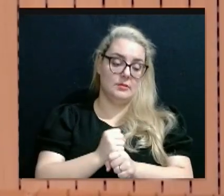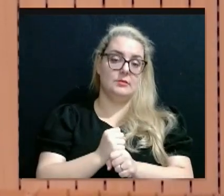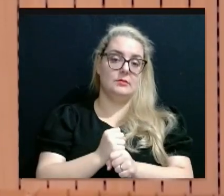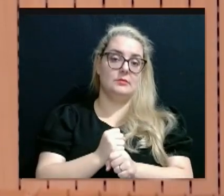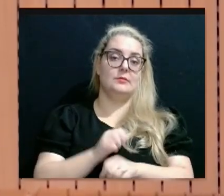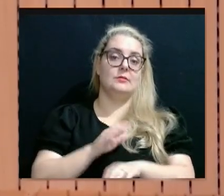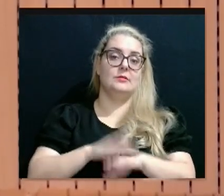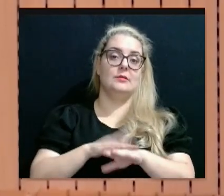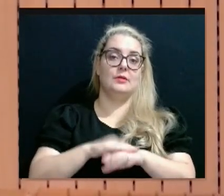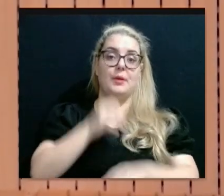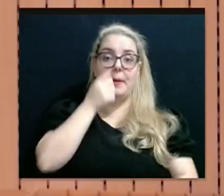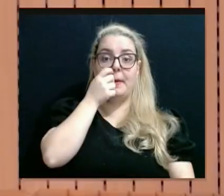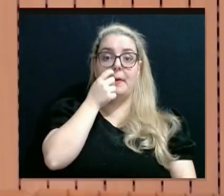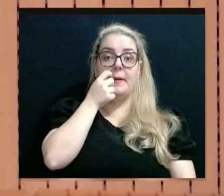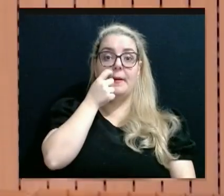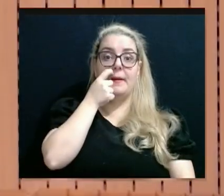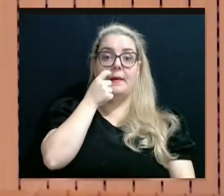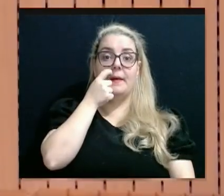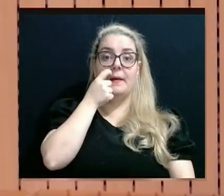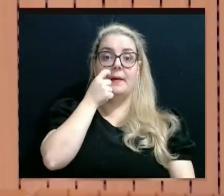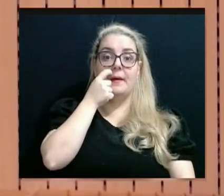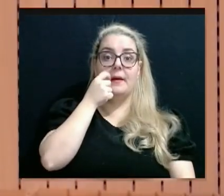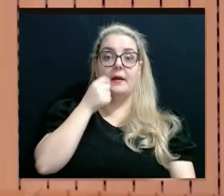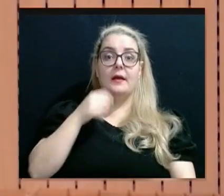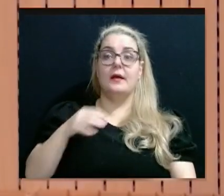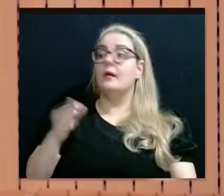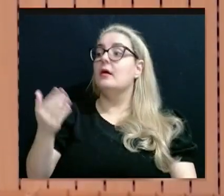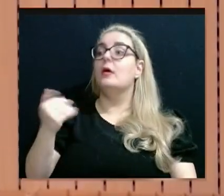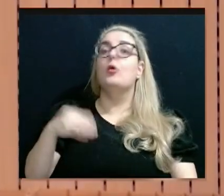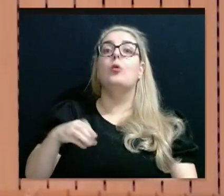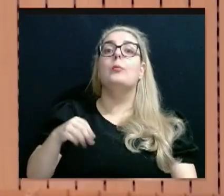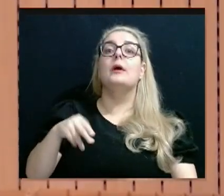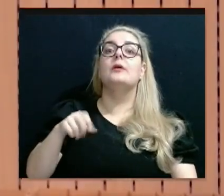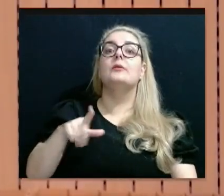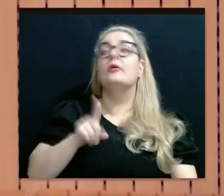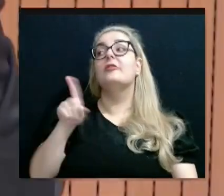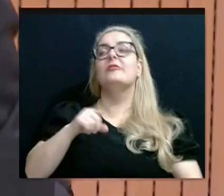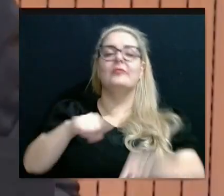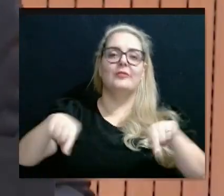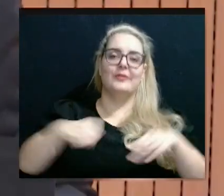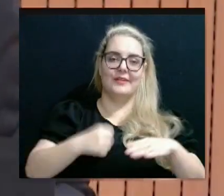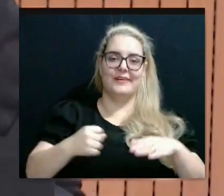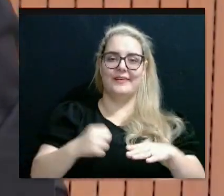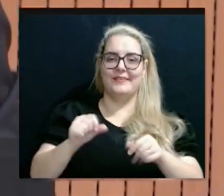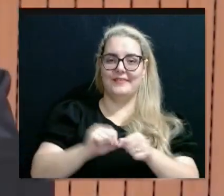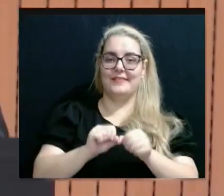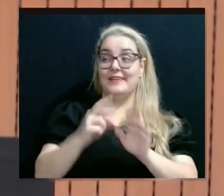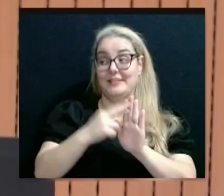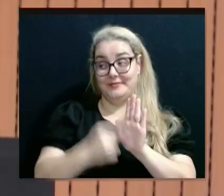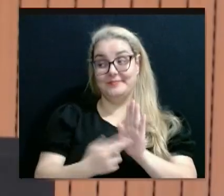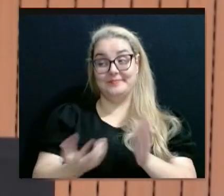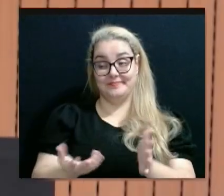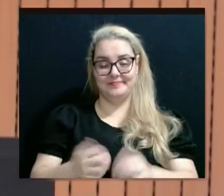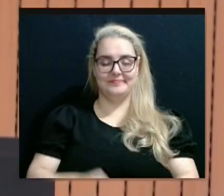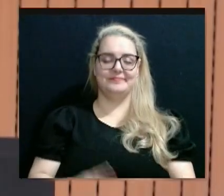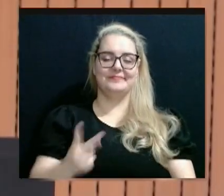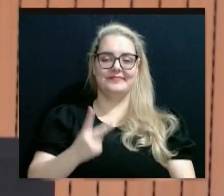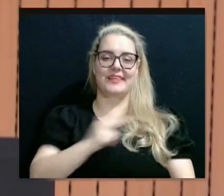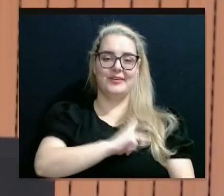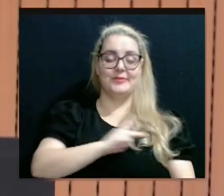e fala assim, cadê o meu manual para mim ir para a cozinha, porque eu vou fazer a minha receita? Segundo o presidente da Câmara,